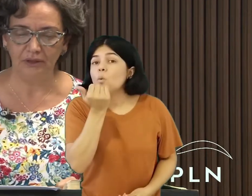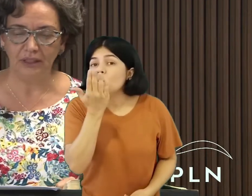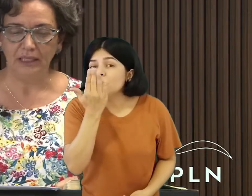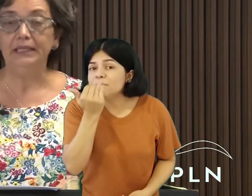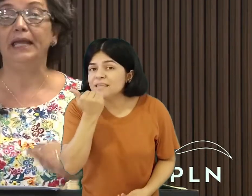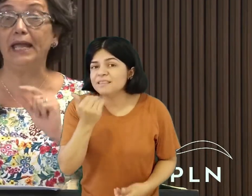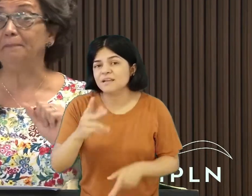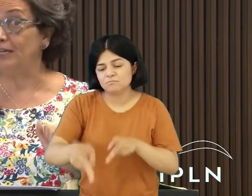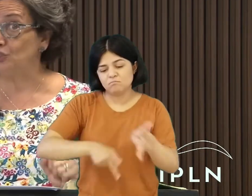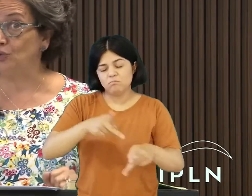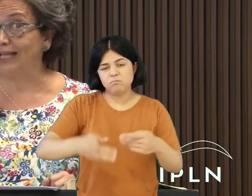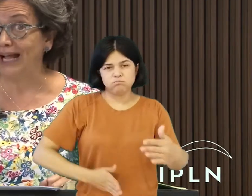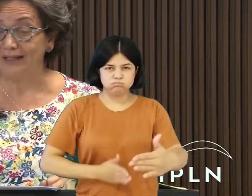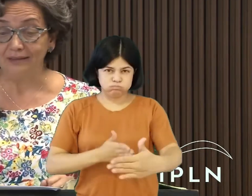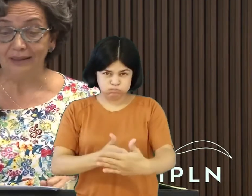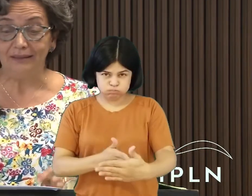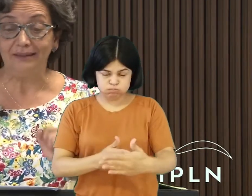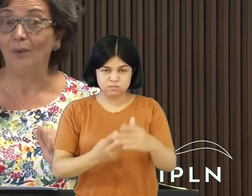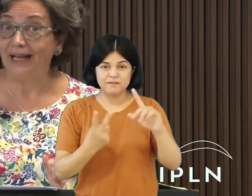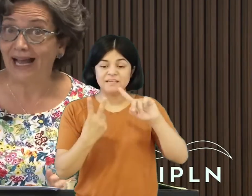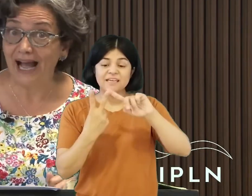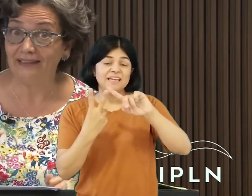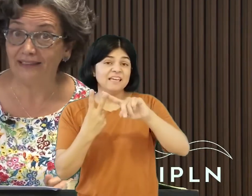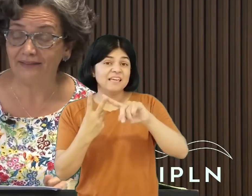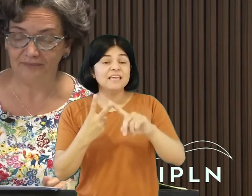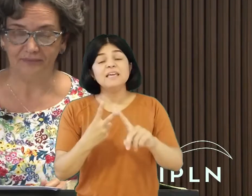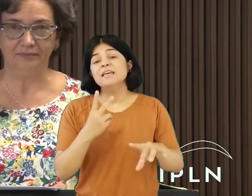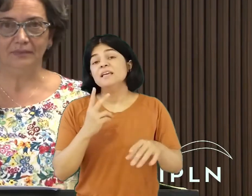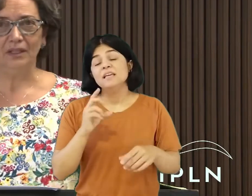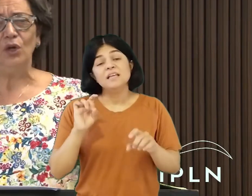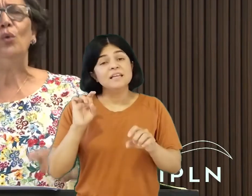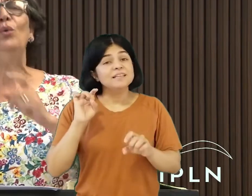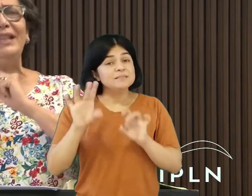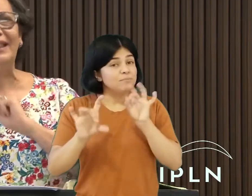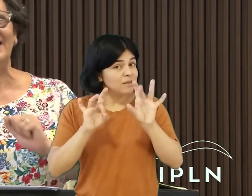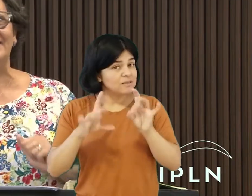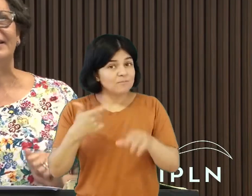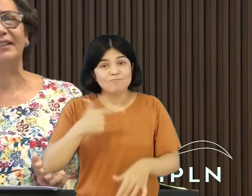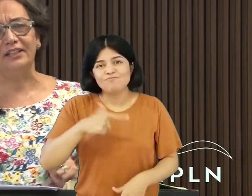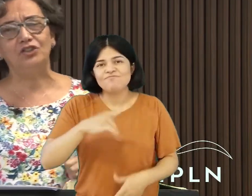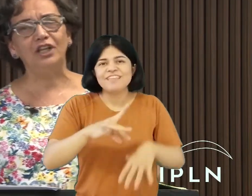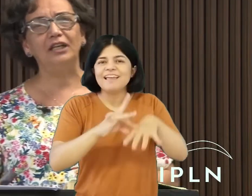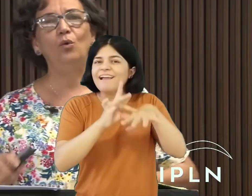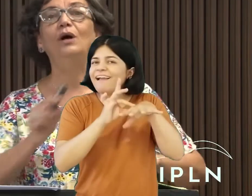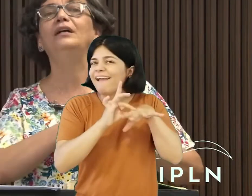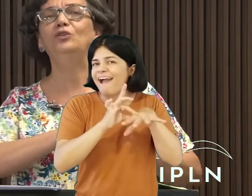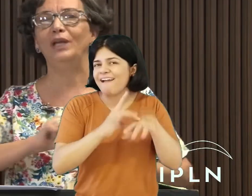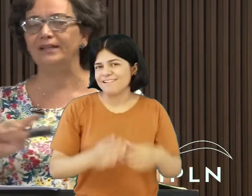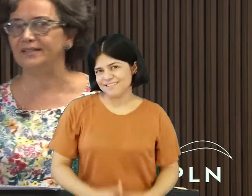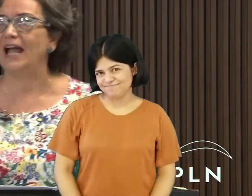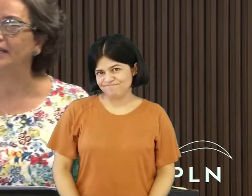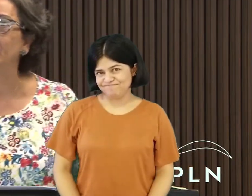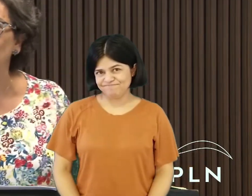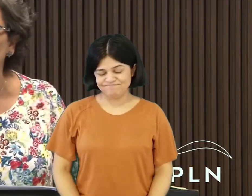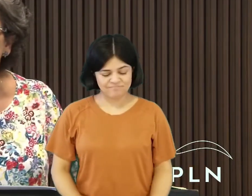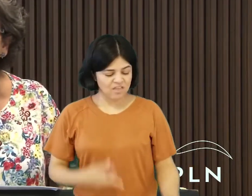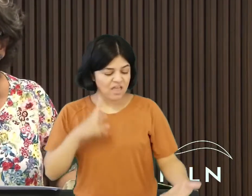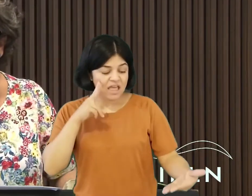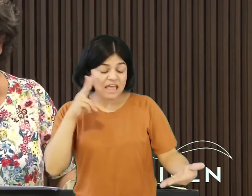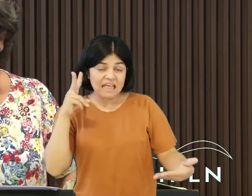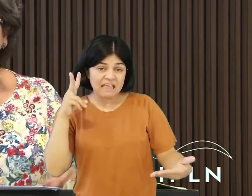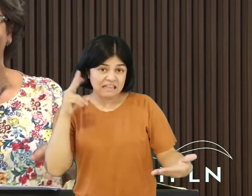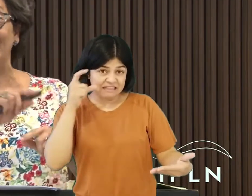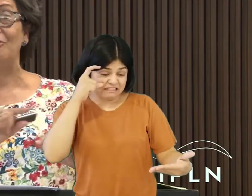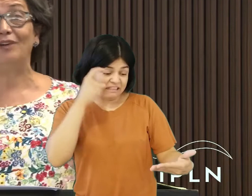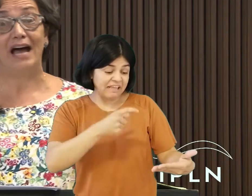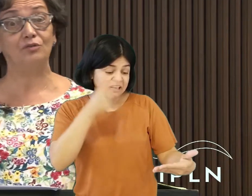multidão e, em particular, não há carne. O interessante é que quando eles saíram do